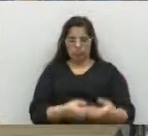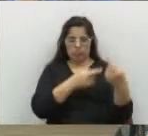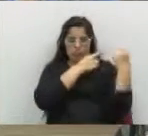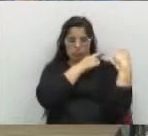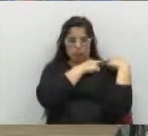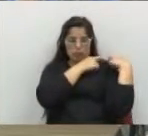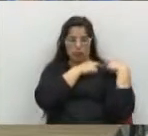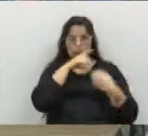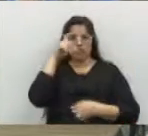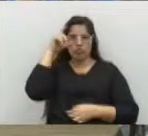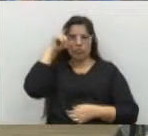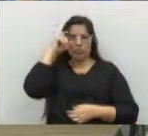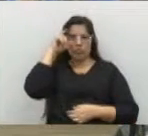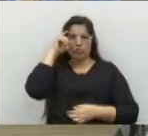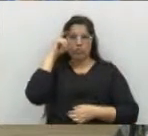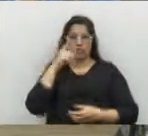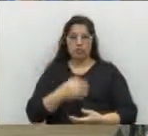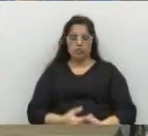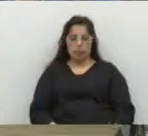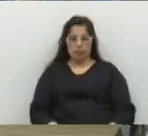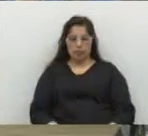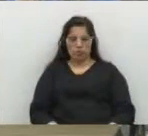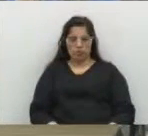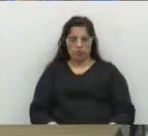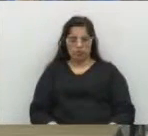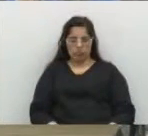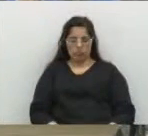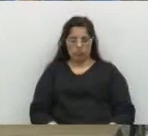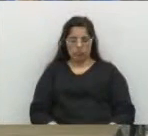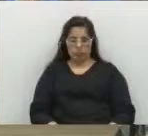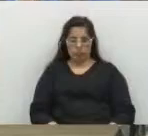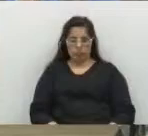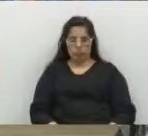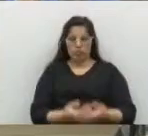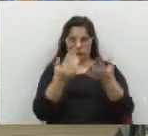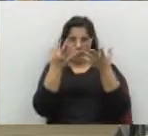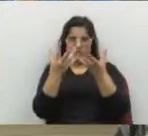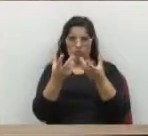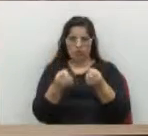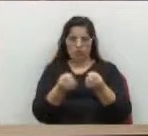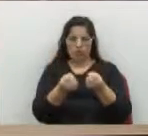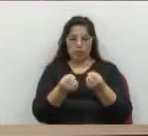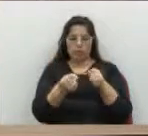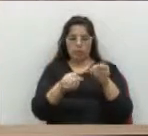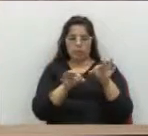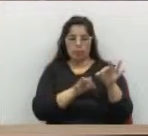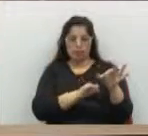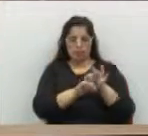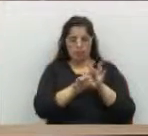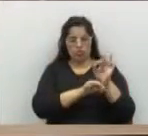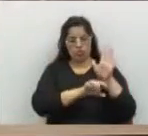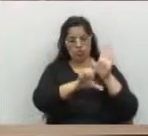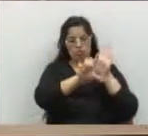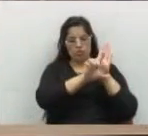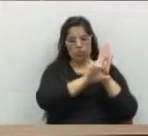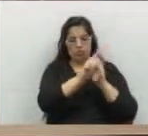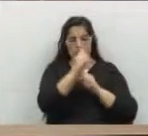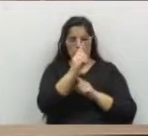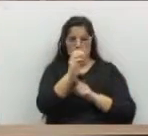Esta presidência recebe o projeto de lei número 105 e encaminha às comissões. Projeto de Lei